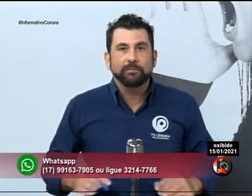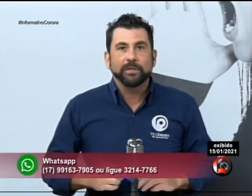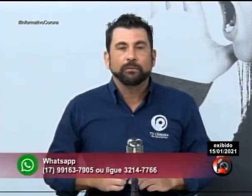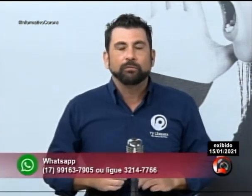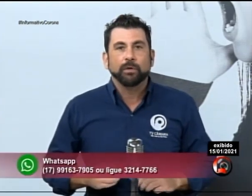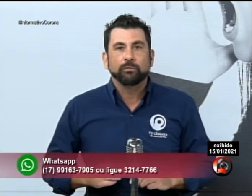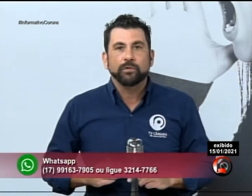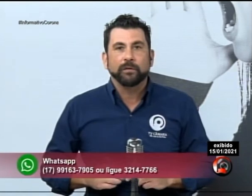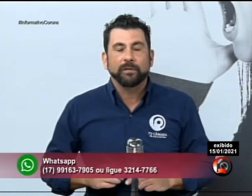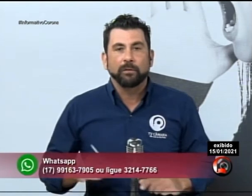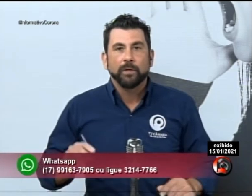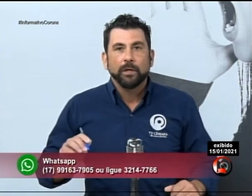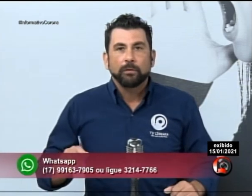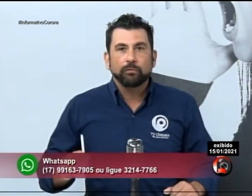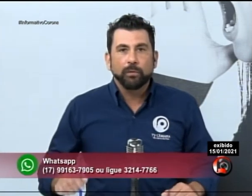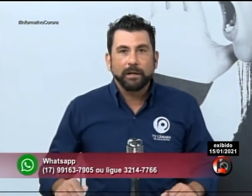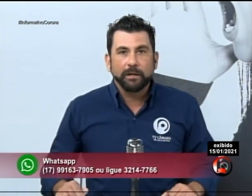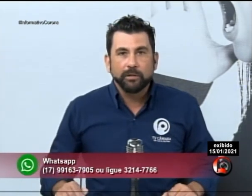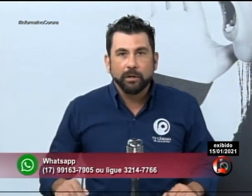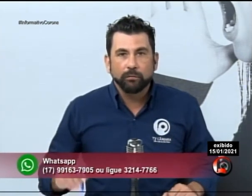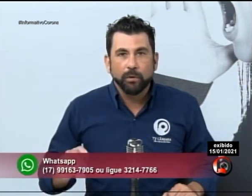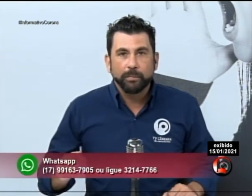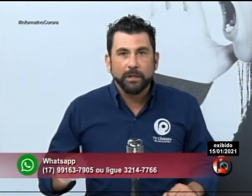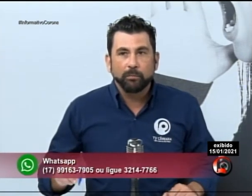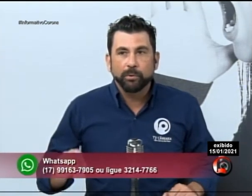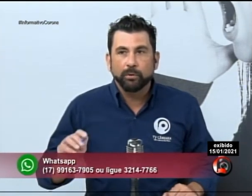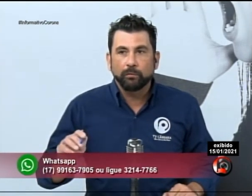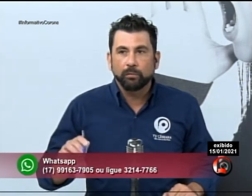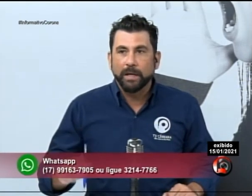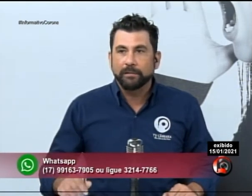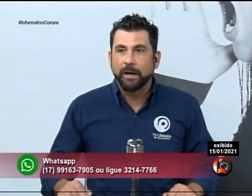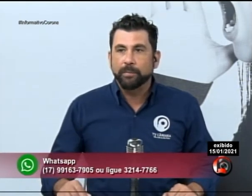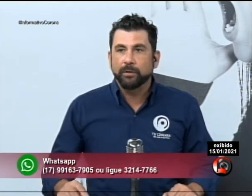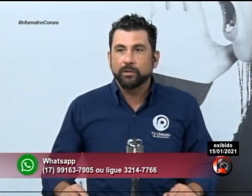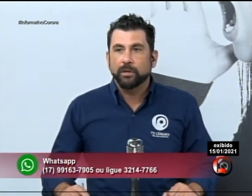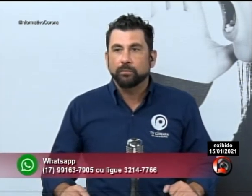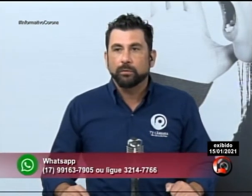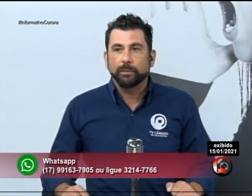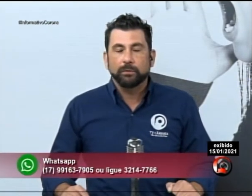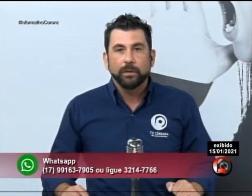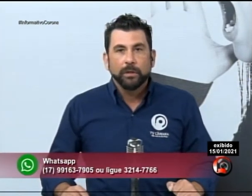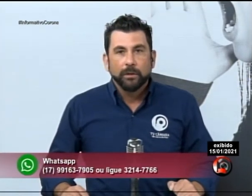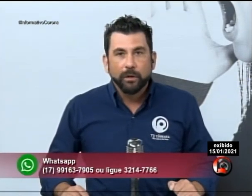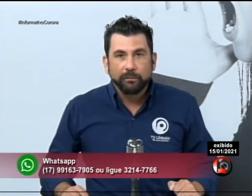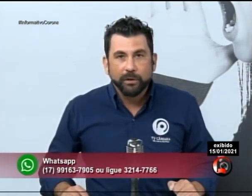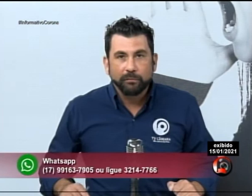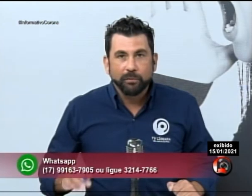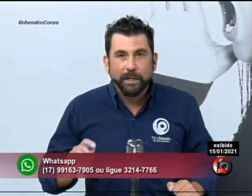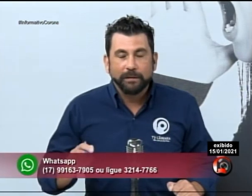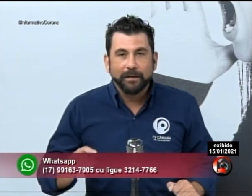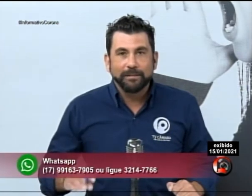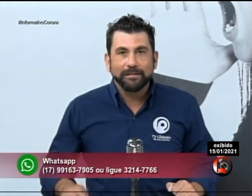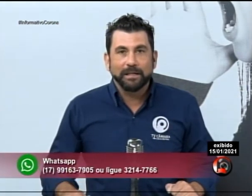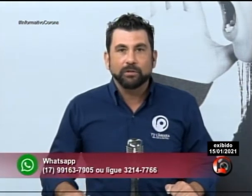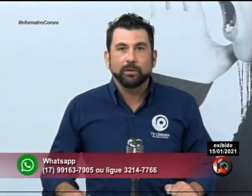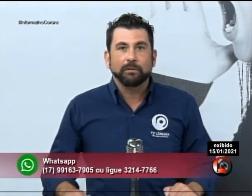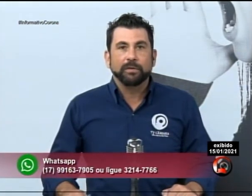gente, enviando sua sugestão, sua crítica, sua opinião para o nosso WhatsApp. Anote aí o número